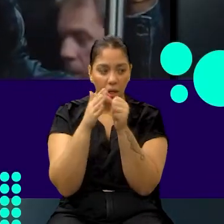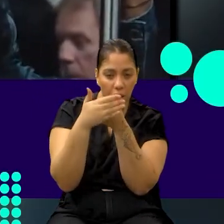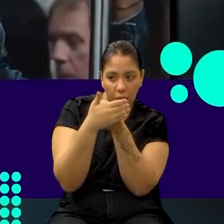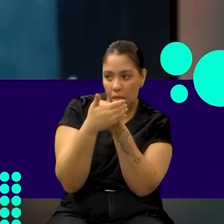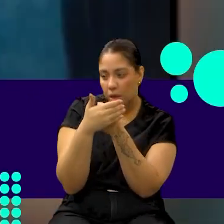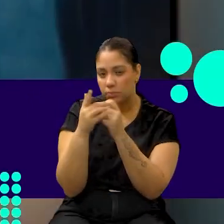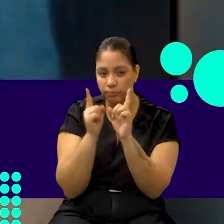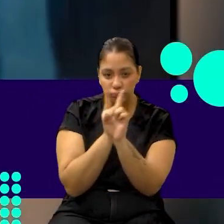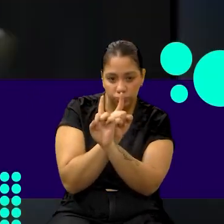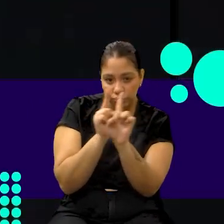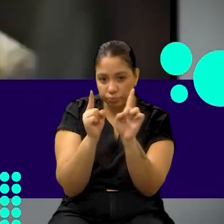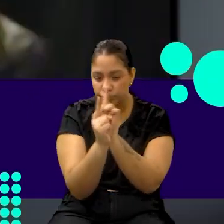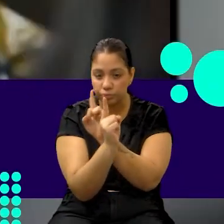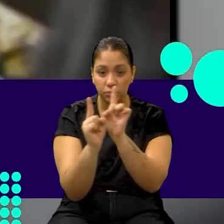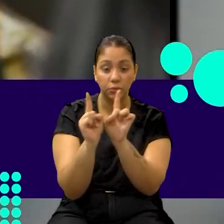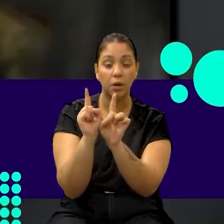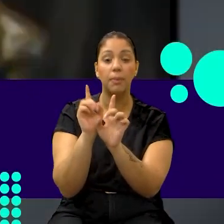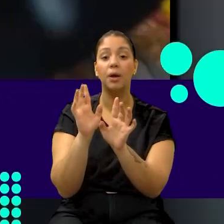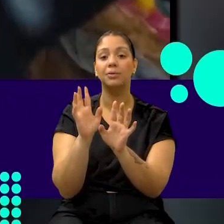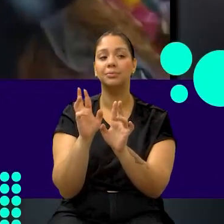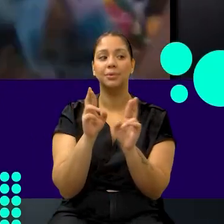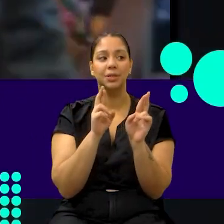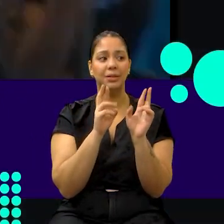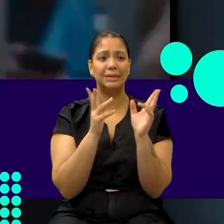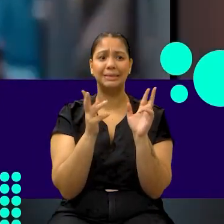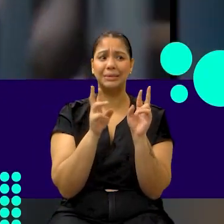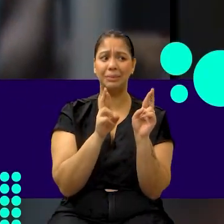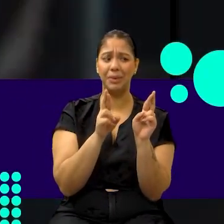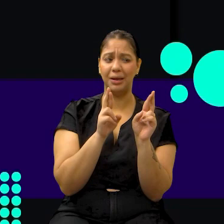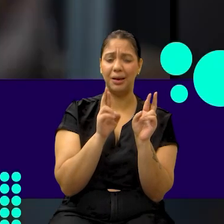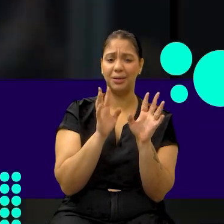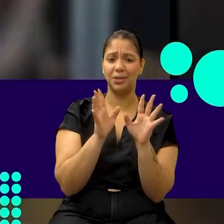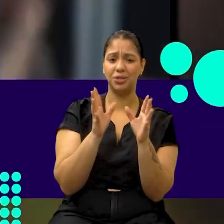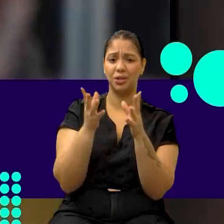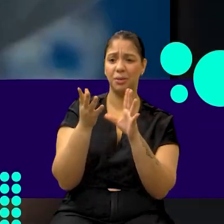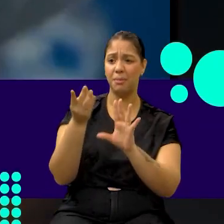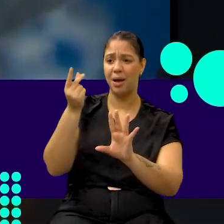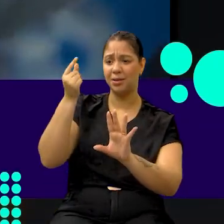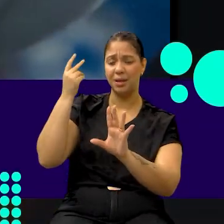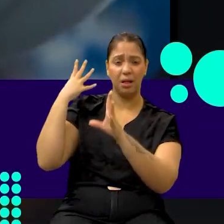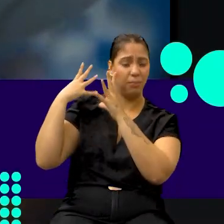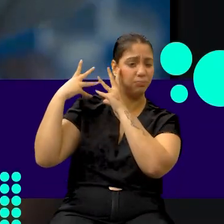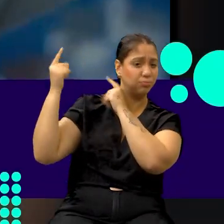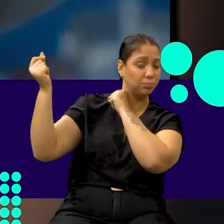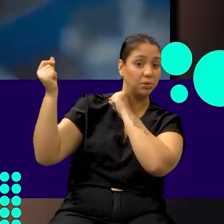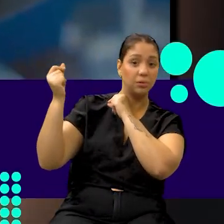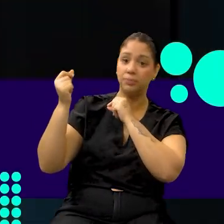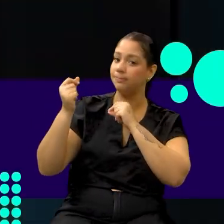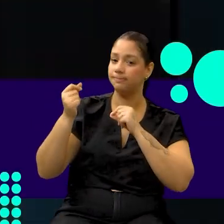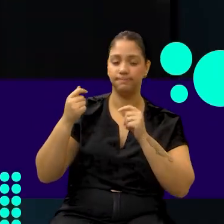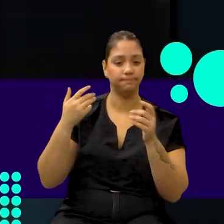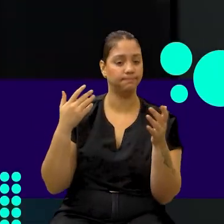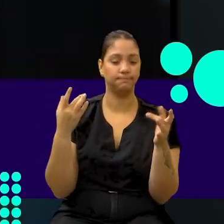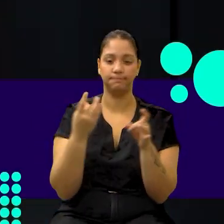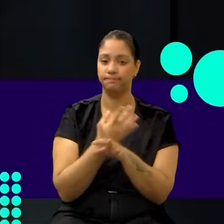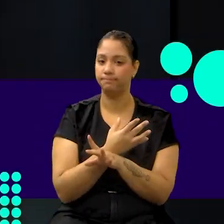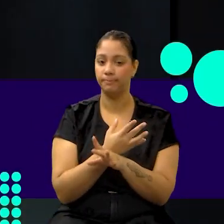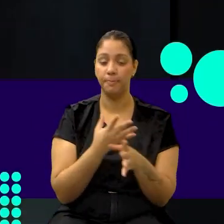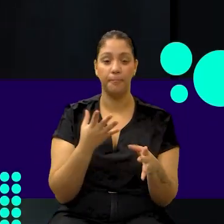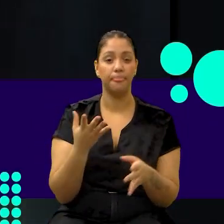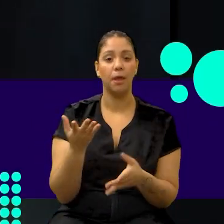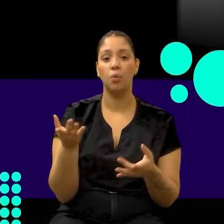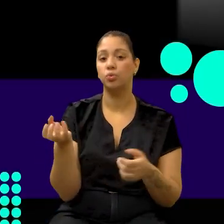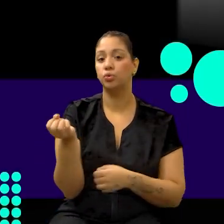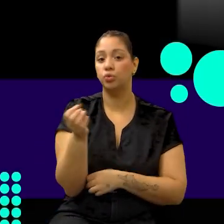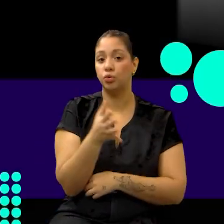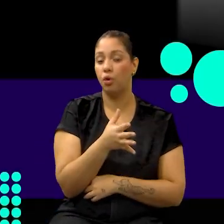de pessoas, estariam seguros. Contudo, a esperança de ficar livre do passado assustador foi por